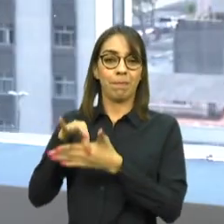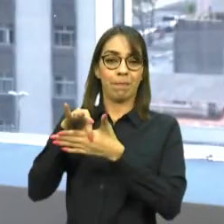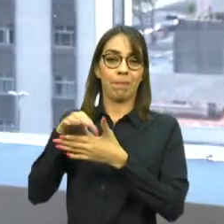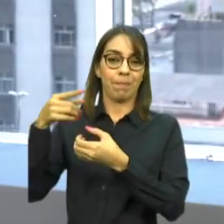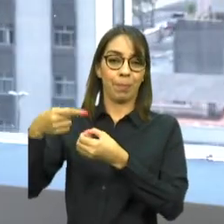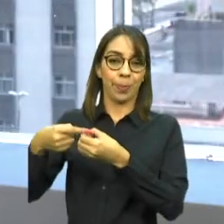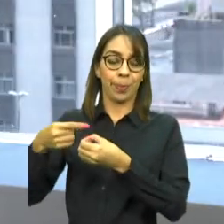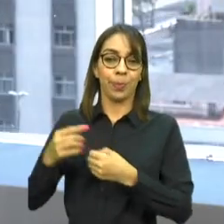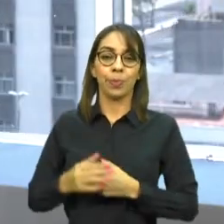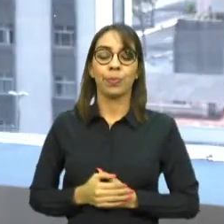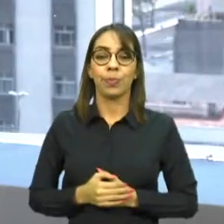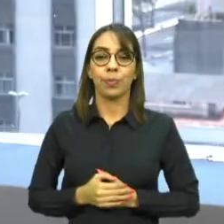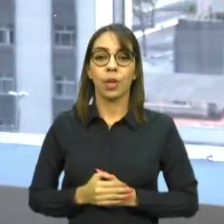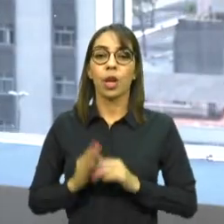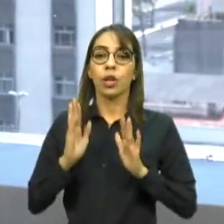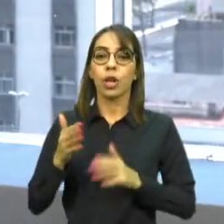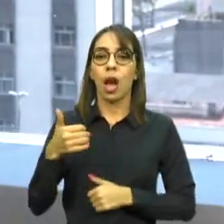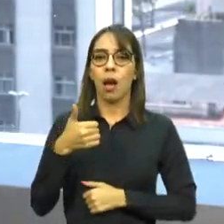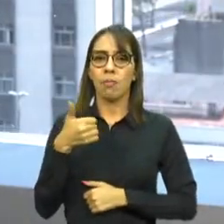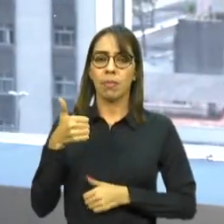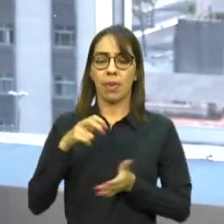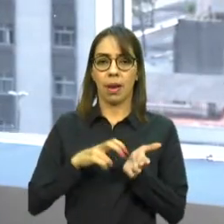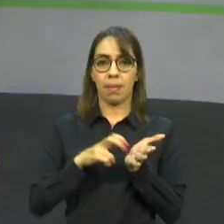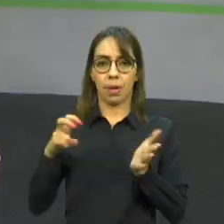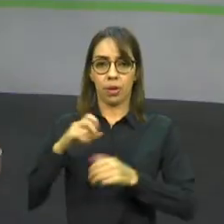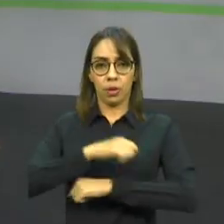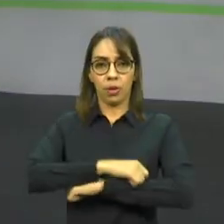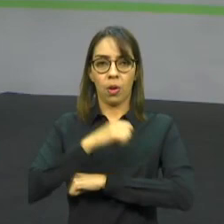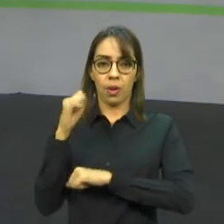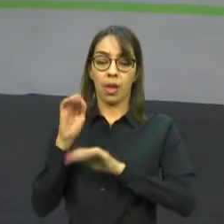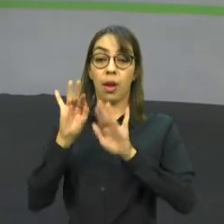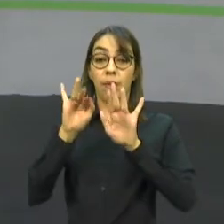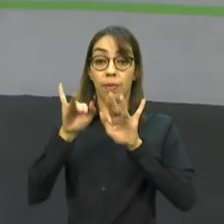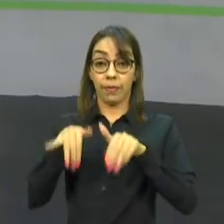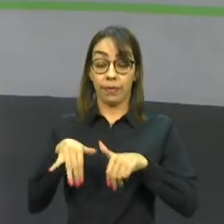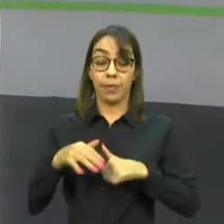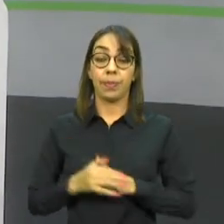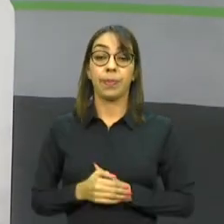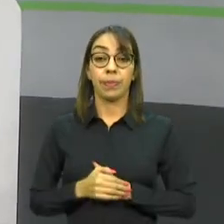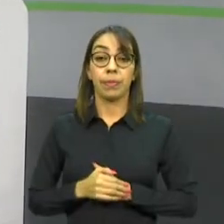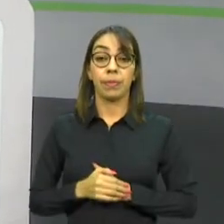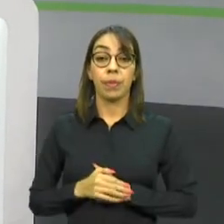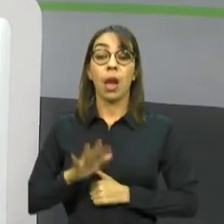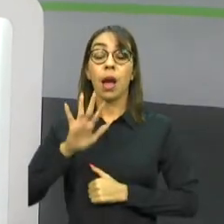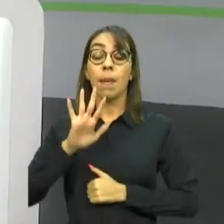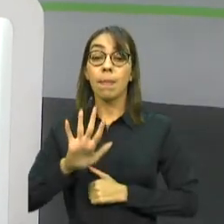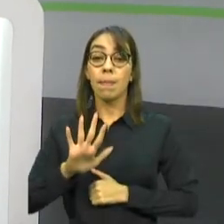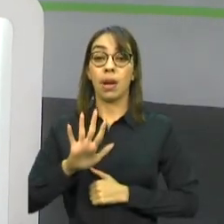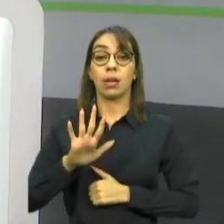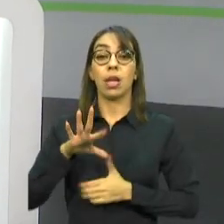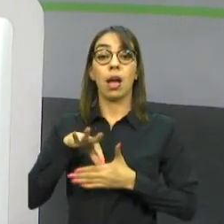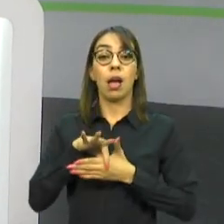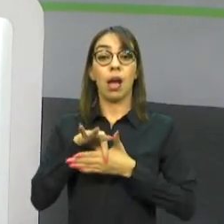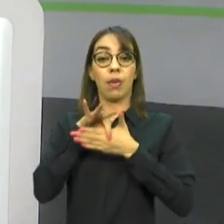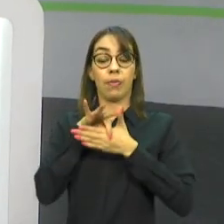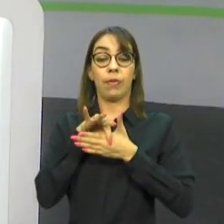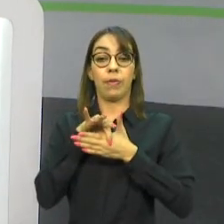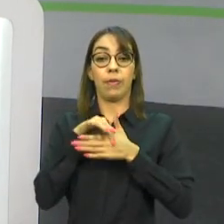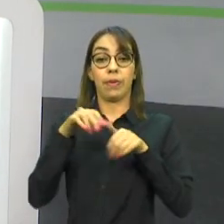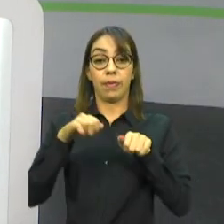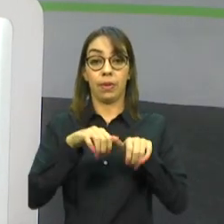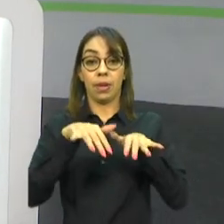só, o primeiro expediente termina aqui. Acompanhe daqui a pouco, como a Cibele disse, a transmissão ao vivo da sessão plenária